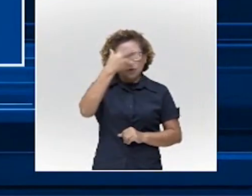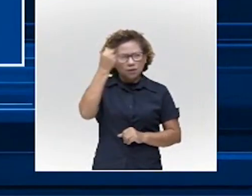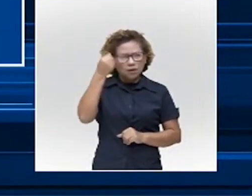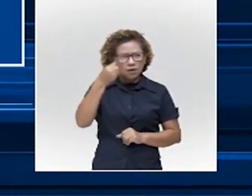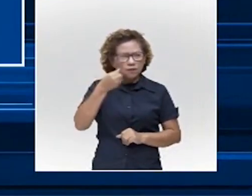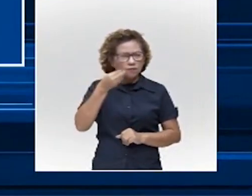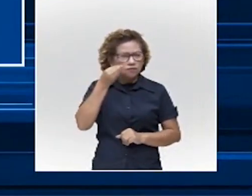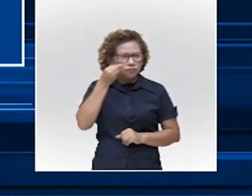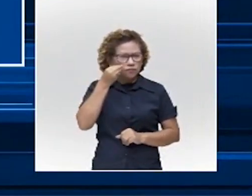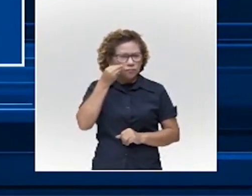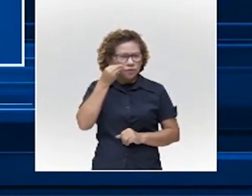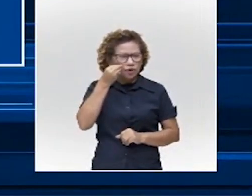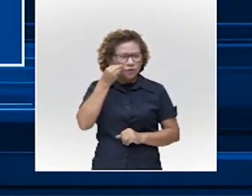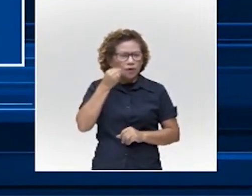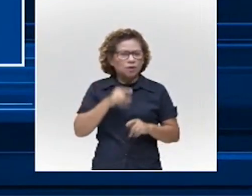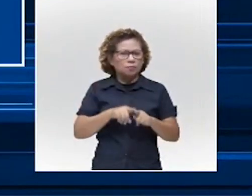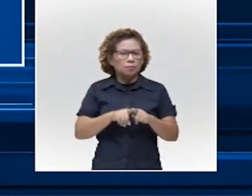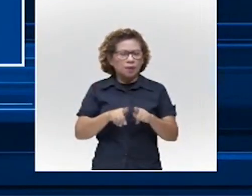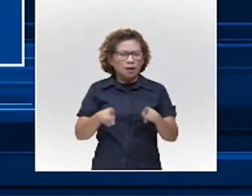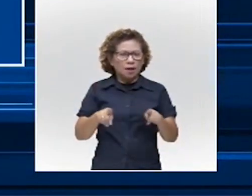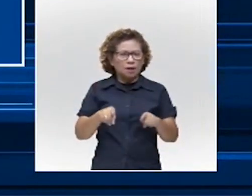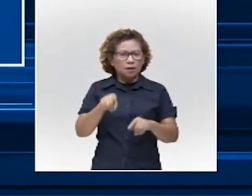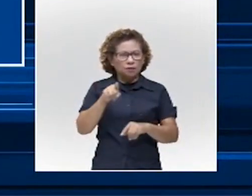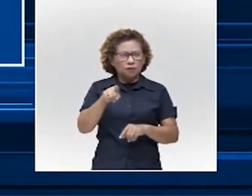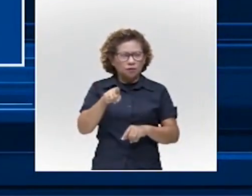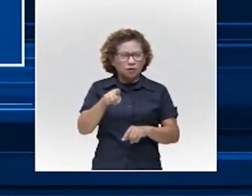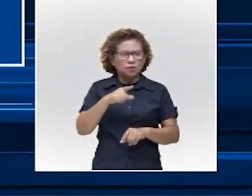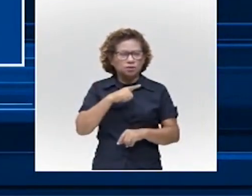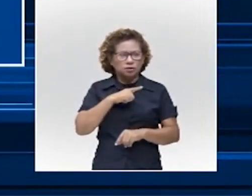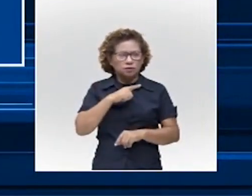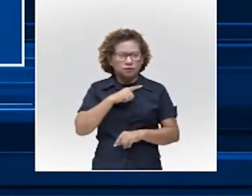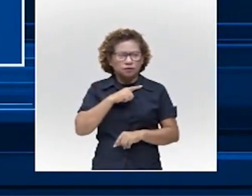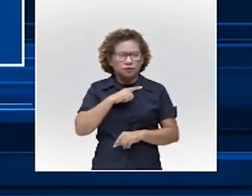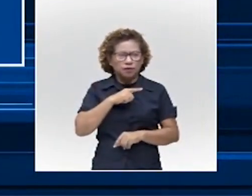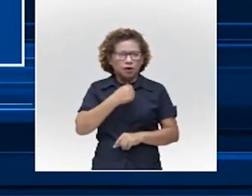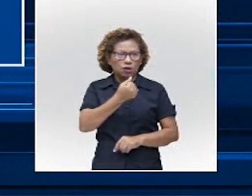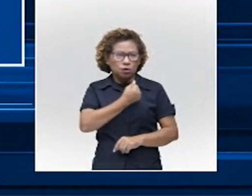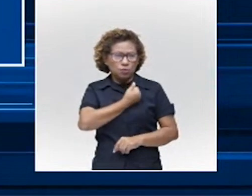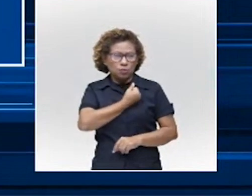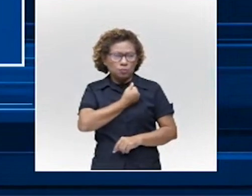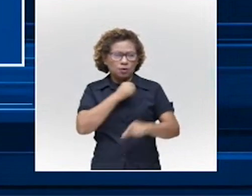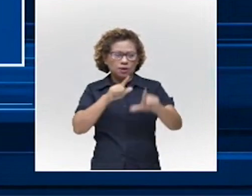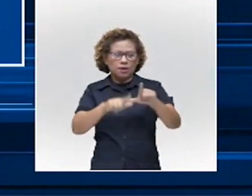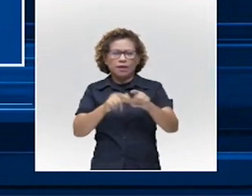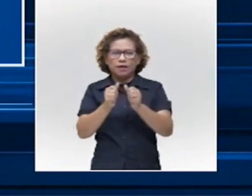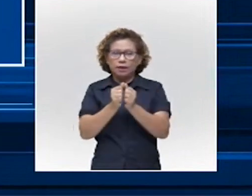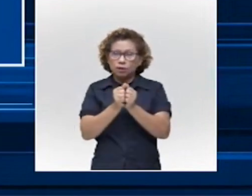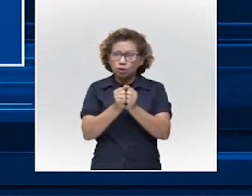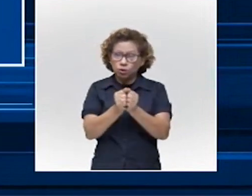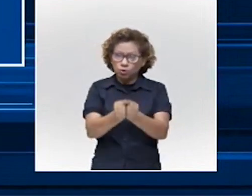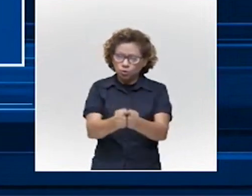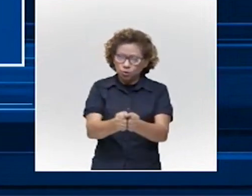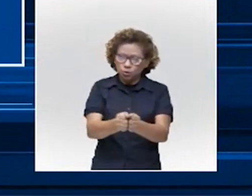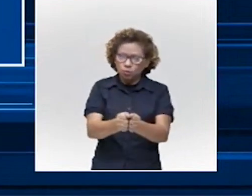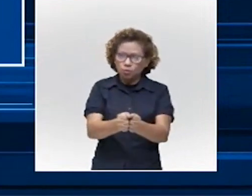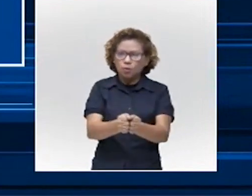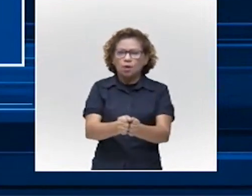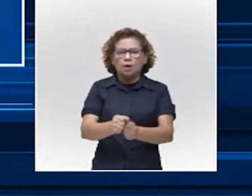tá? Toda vez que você tiver número e letra juntos, sempre existe entre eles